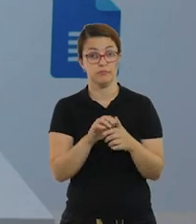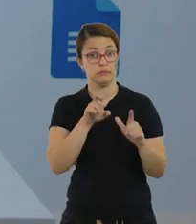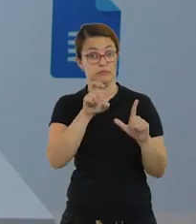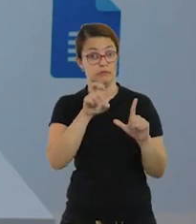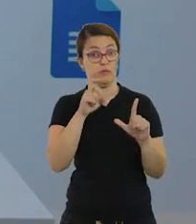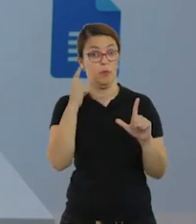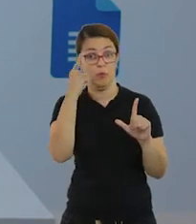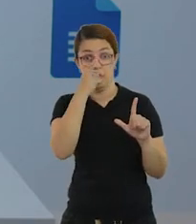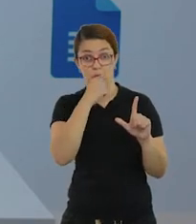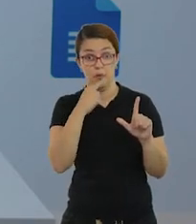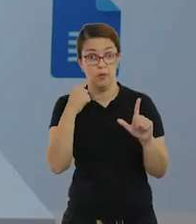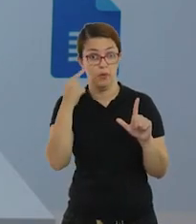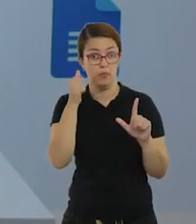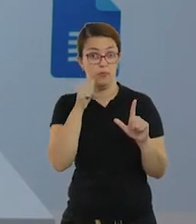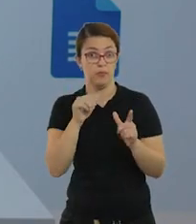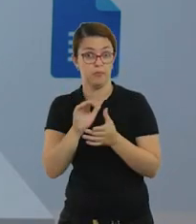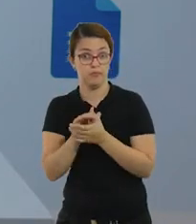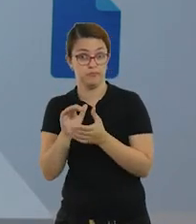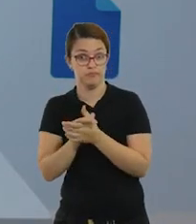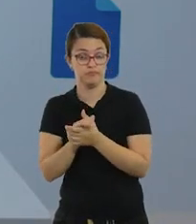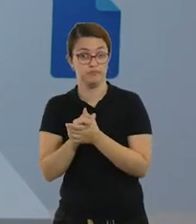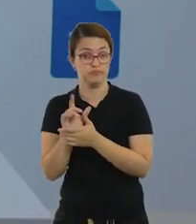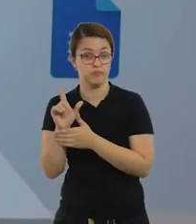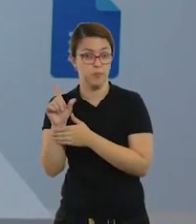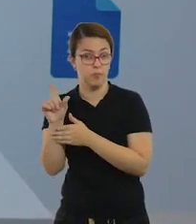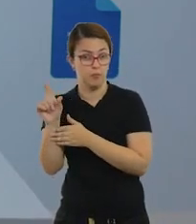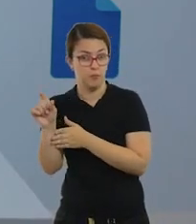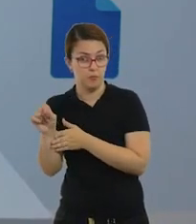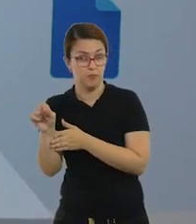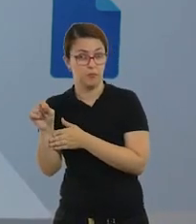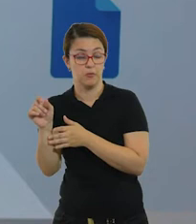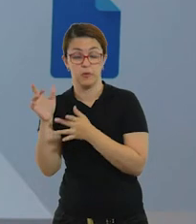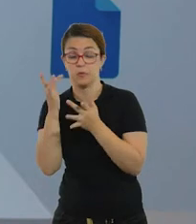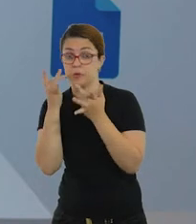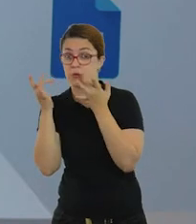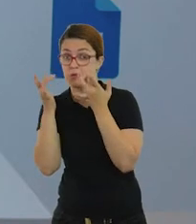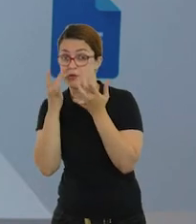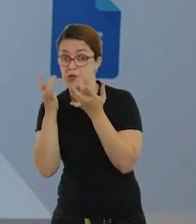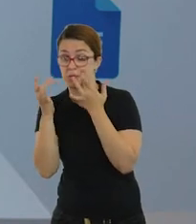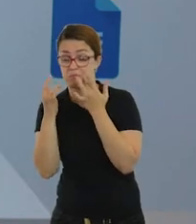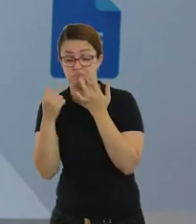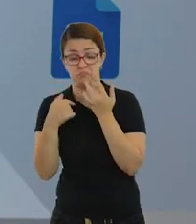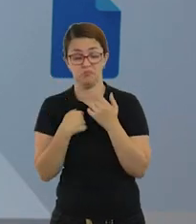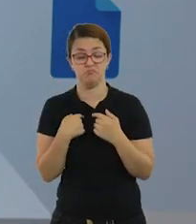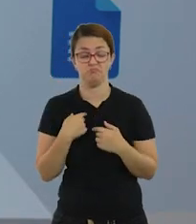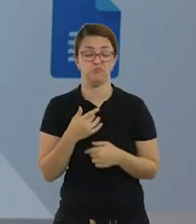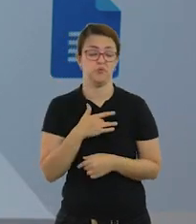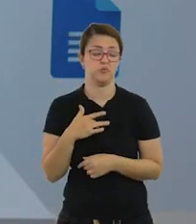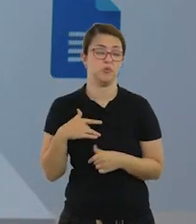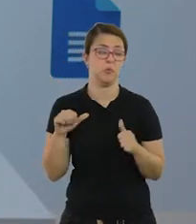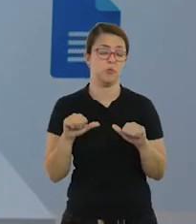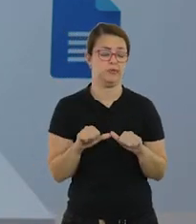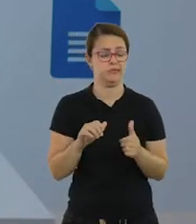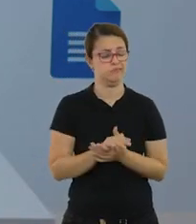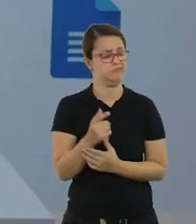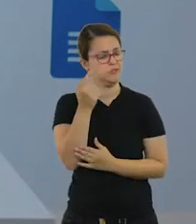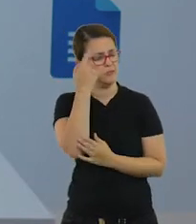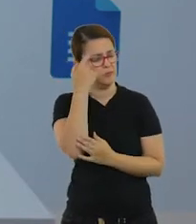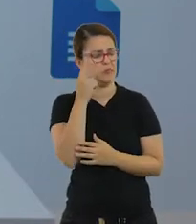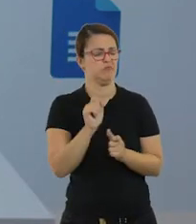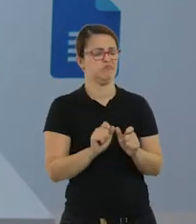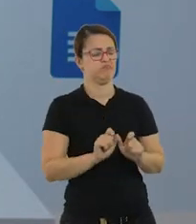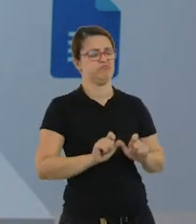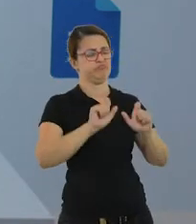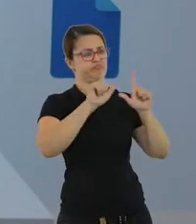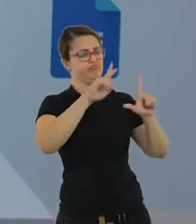5 horas. A esposa dele saiu, foi ao teatro, ele não estava muito bem de saúde, ficou em casa e decidiu pintar. E esse foi o resultado. De